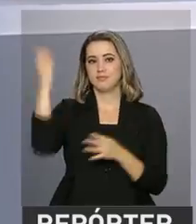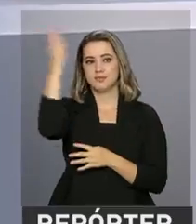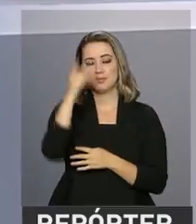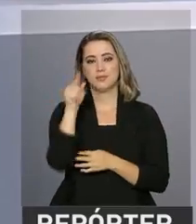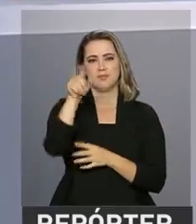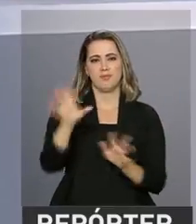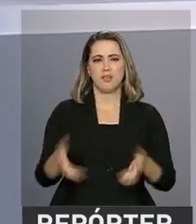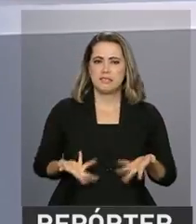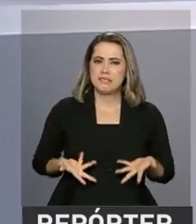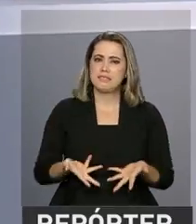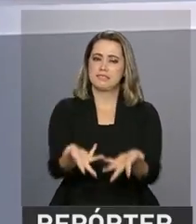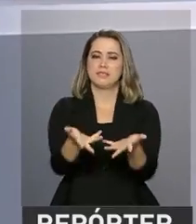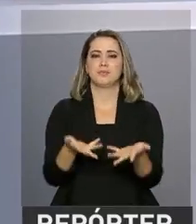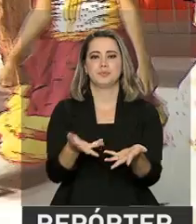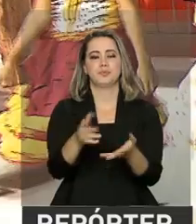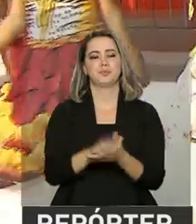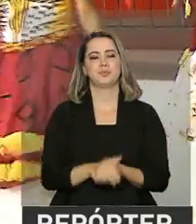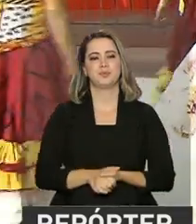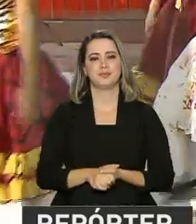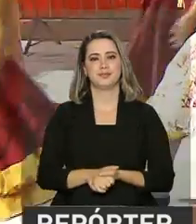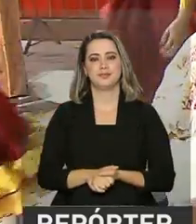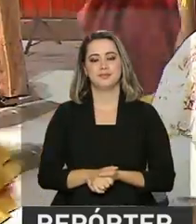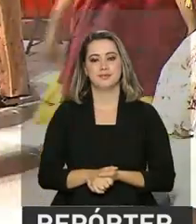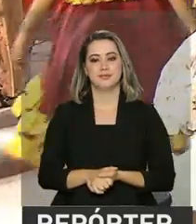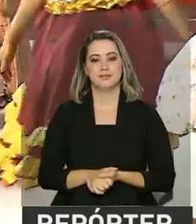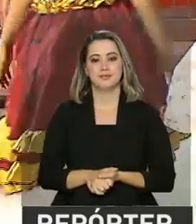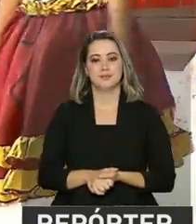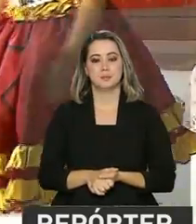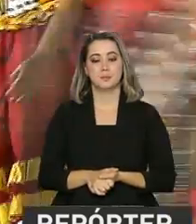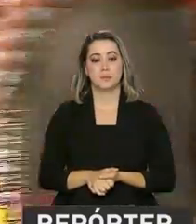e fortalecer o setor.